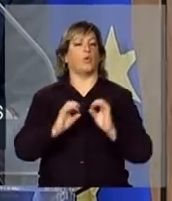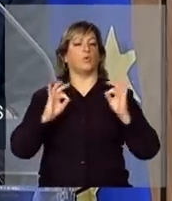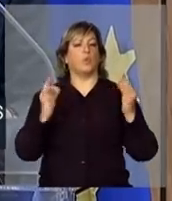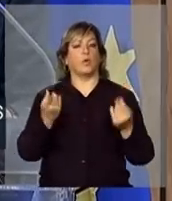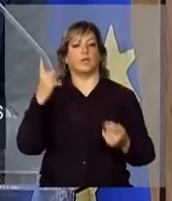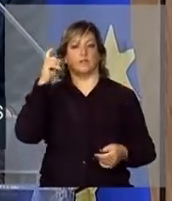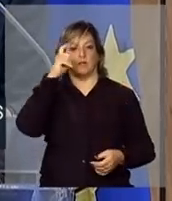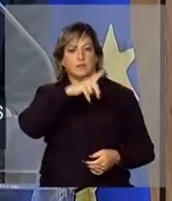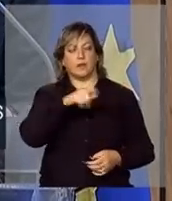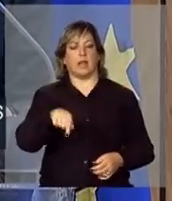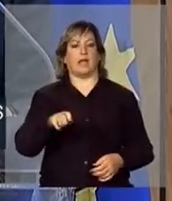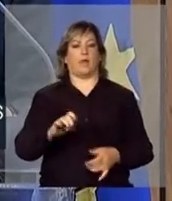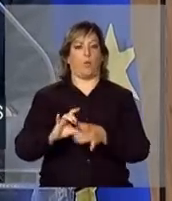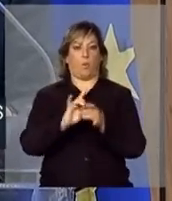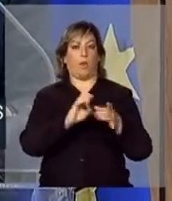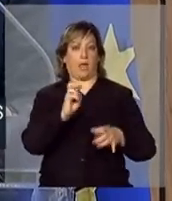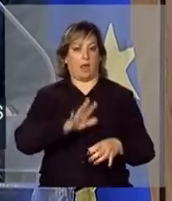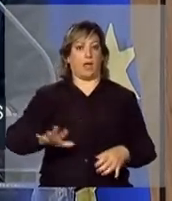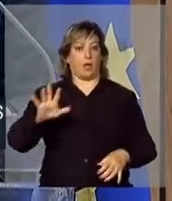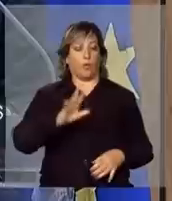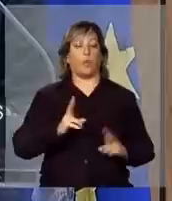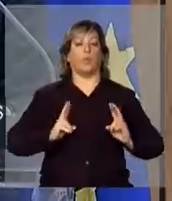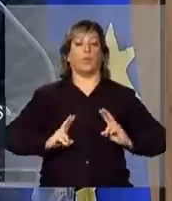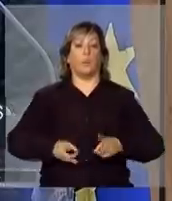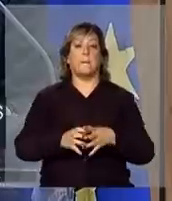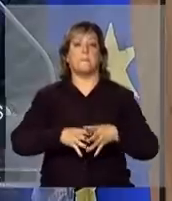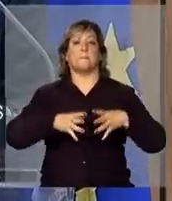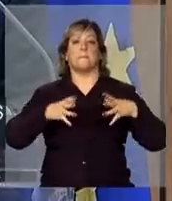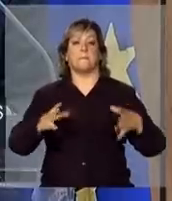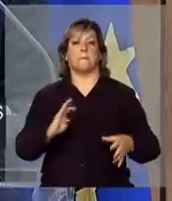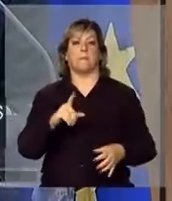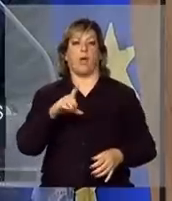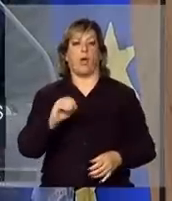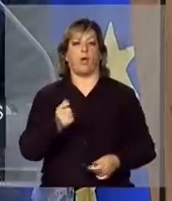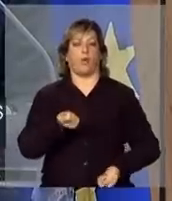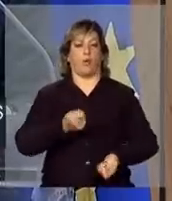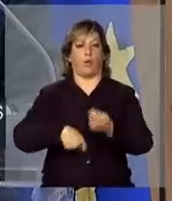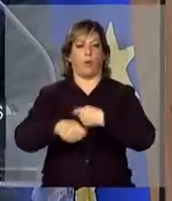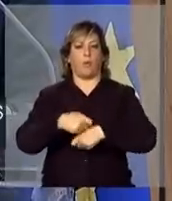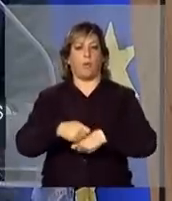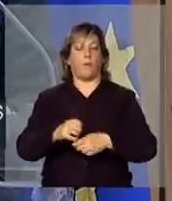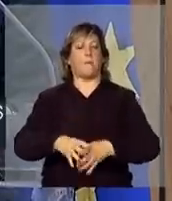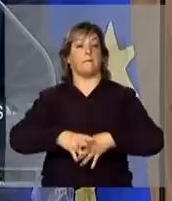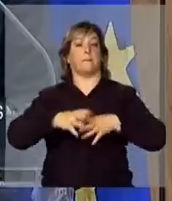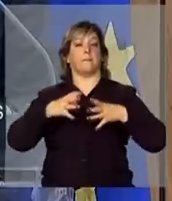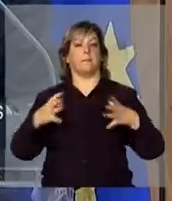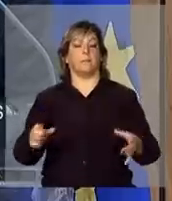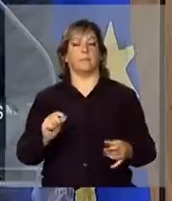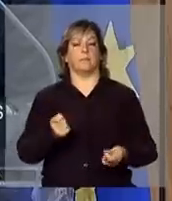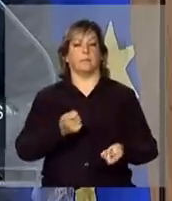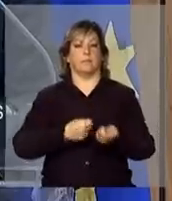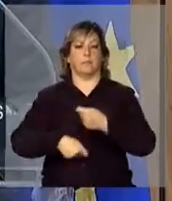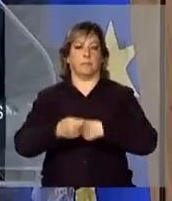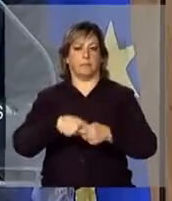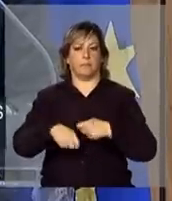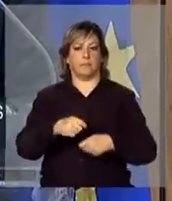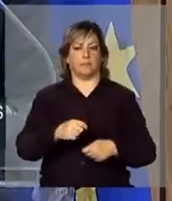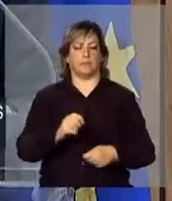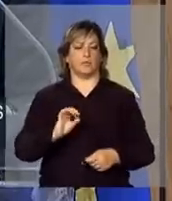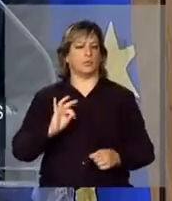União Europeia continua a ser o maior bloco comercial e o maior mercado interno em termos de valor em todo o